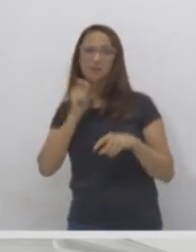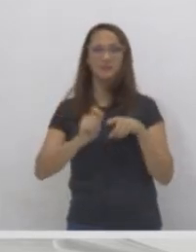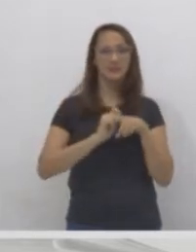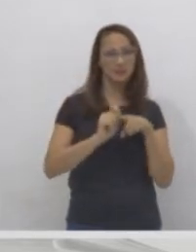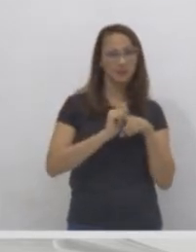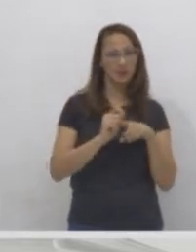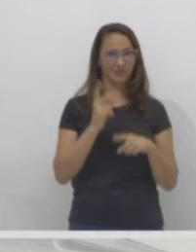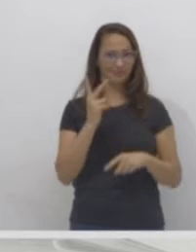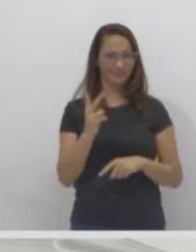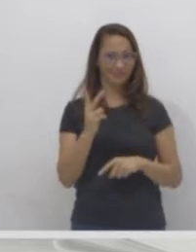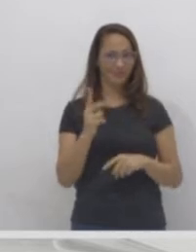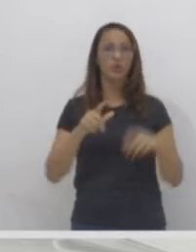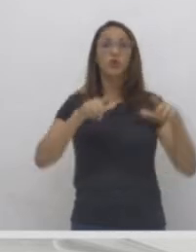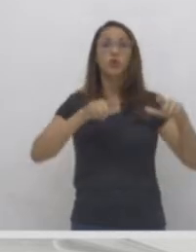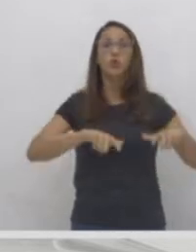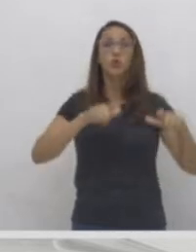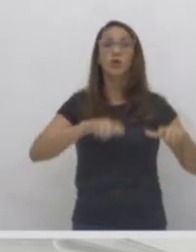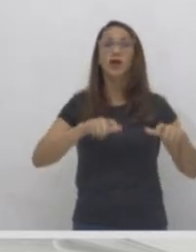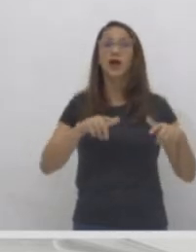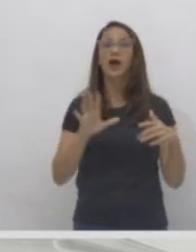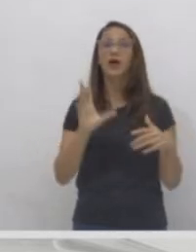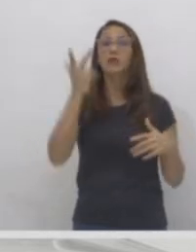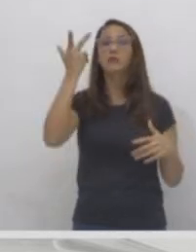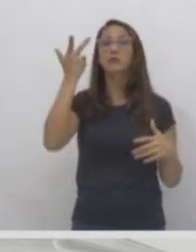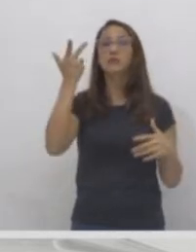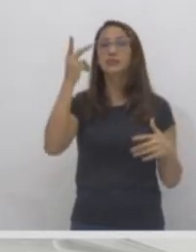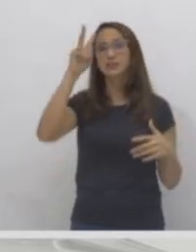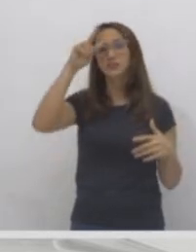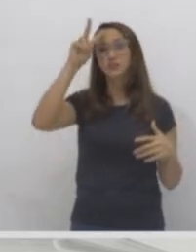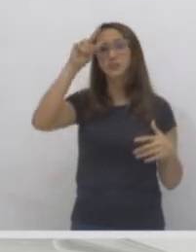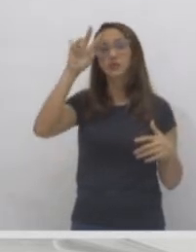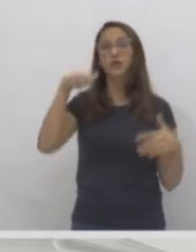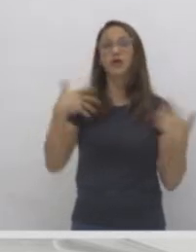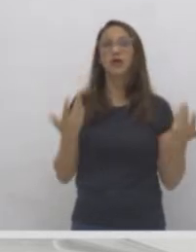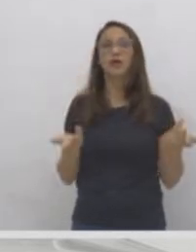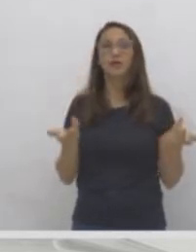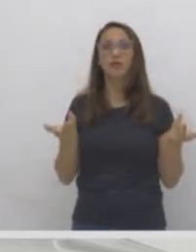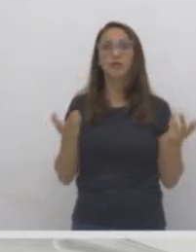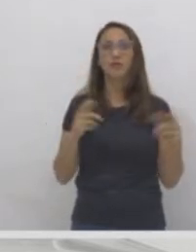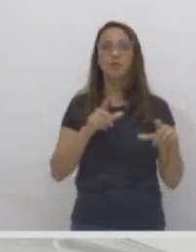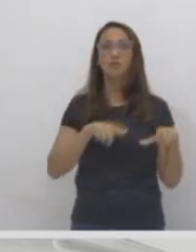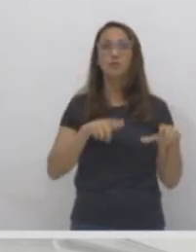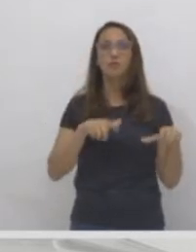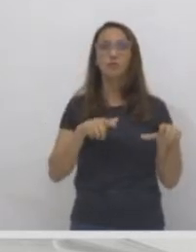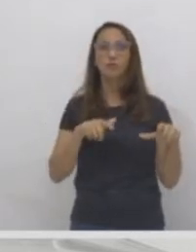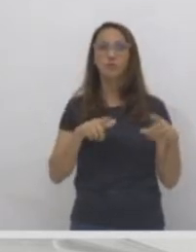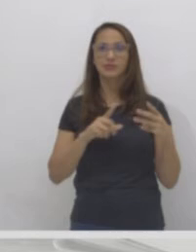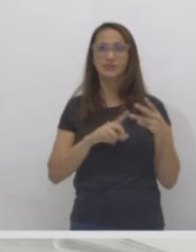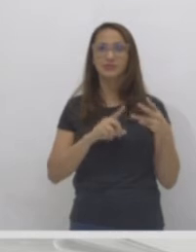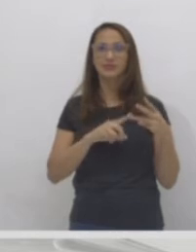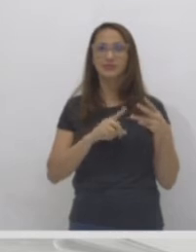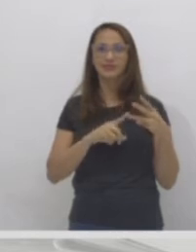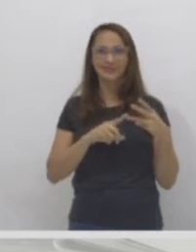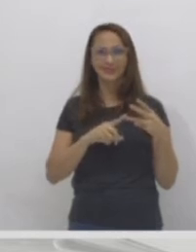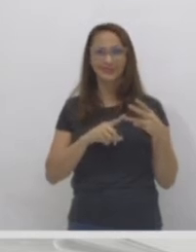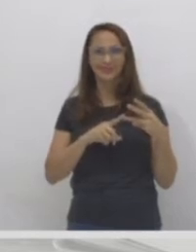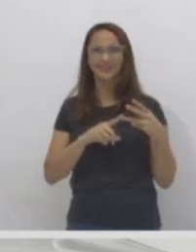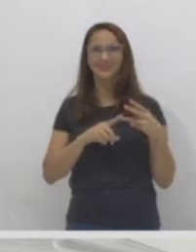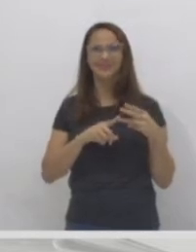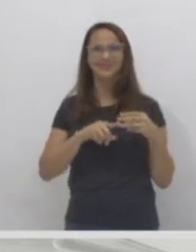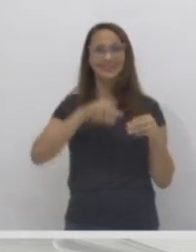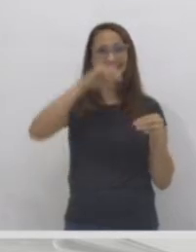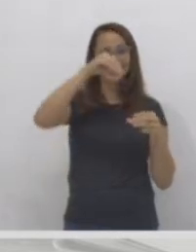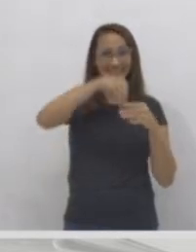Local onde se passa a história. Onde é que o lápis e a borracha passam a maior parte do tempo? É